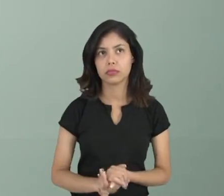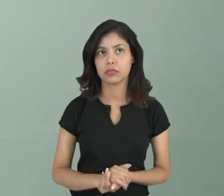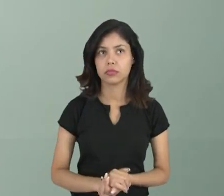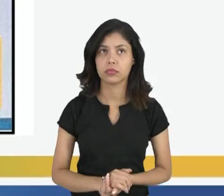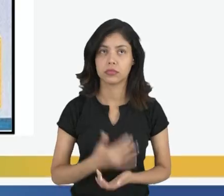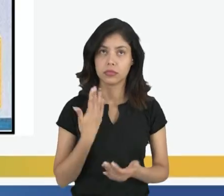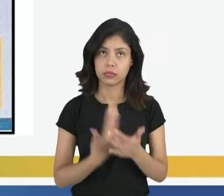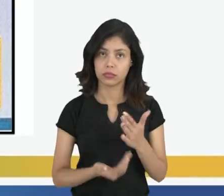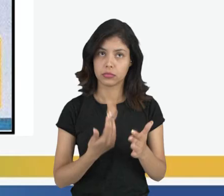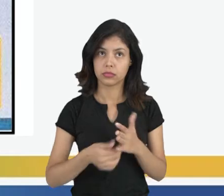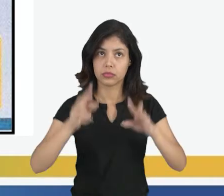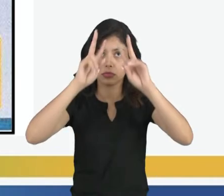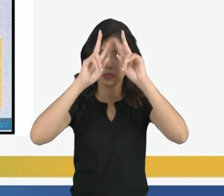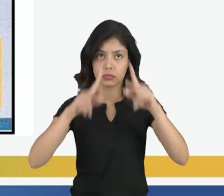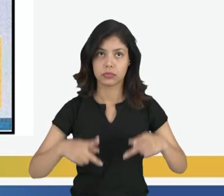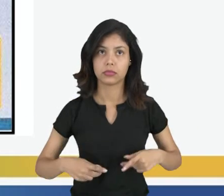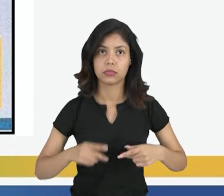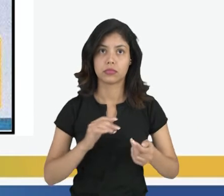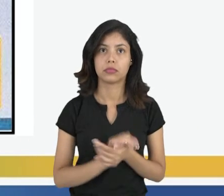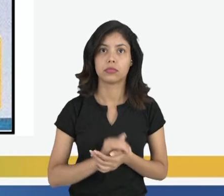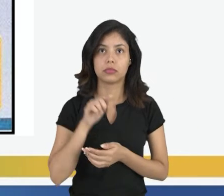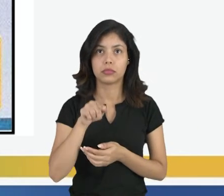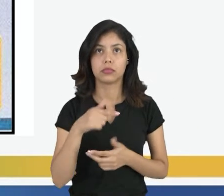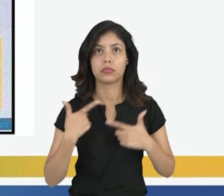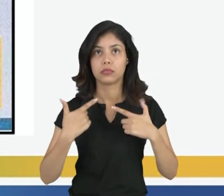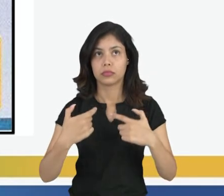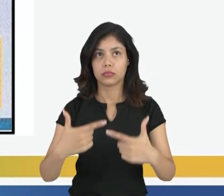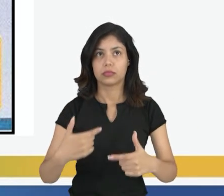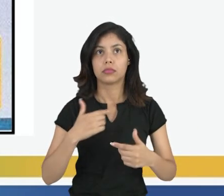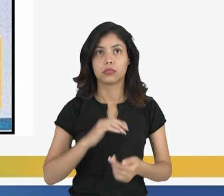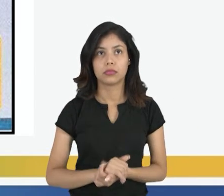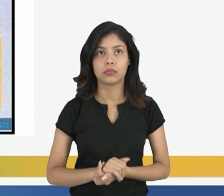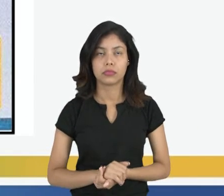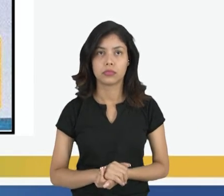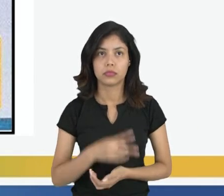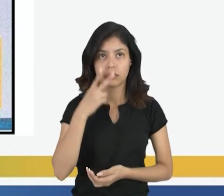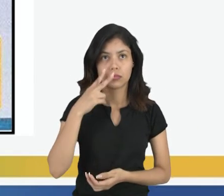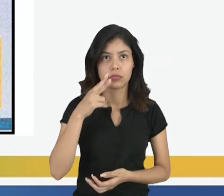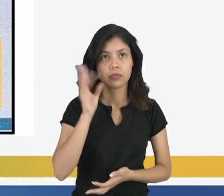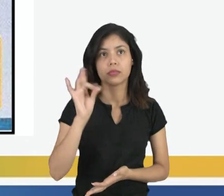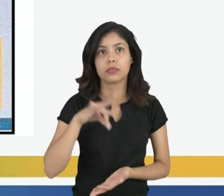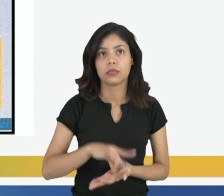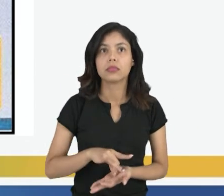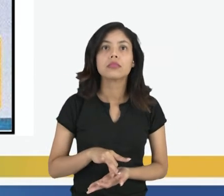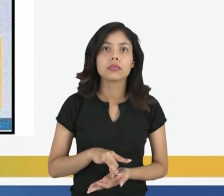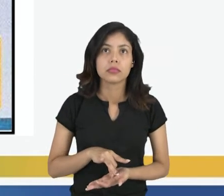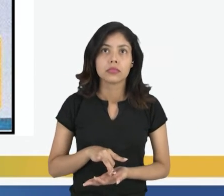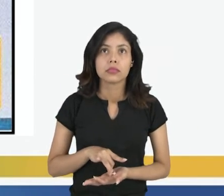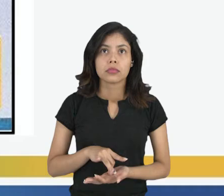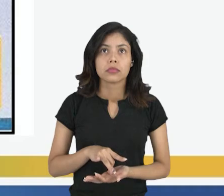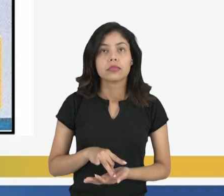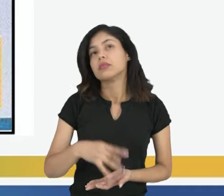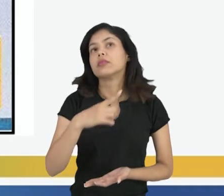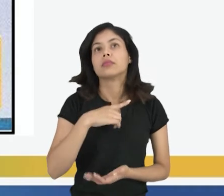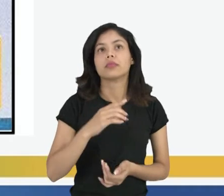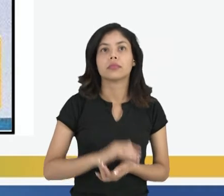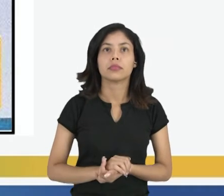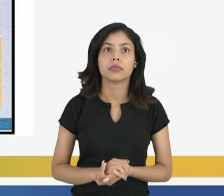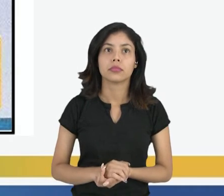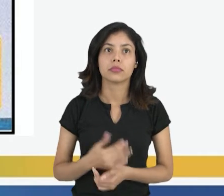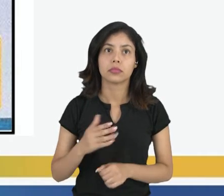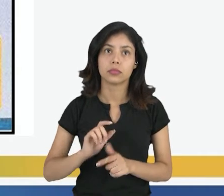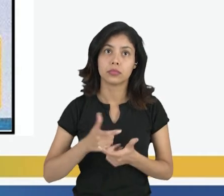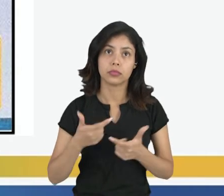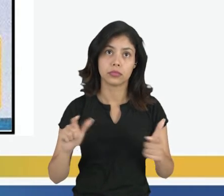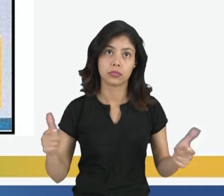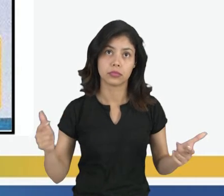das percas humanas, né, principalmente aí da Guerra do Vietnã, né, e a gente vê que, de fato, a gente tem a maior perca